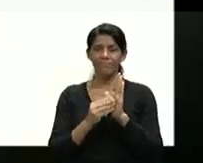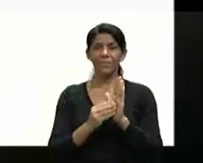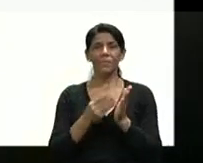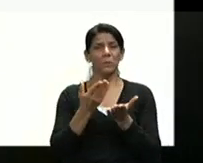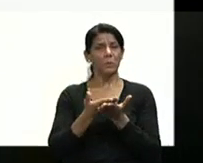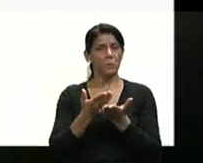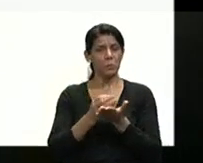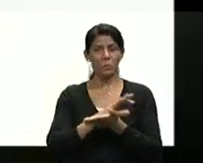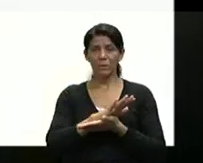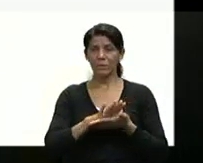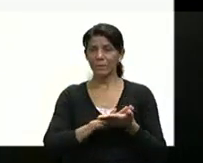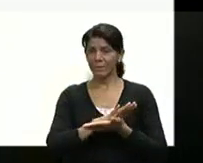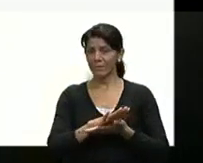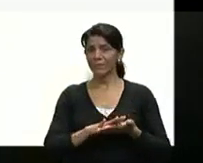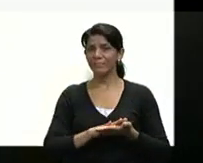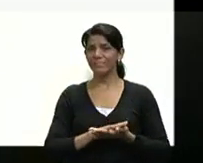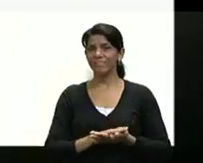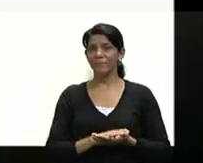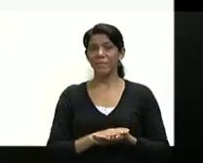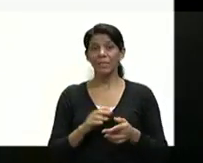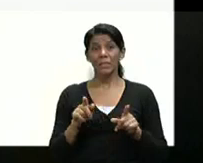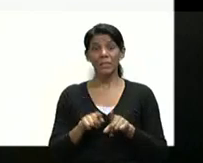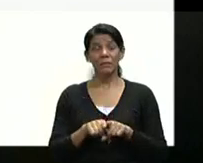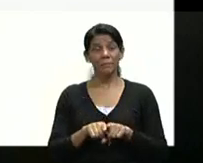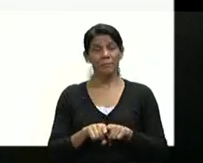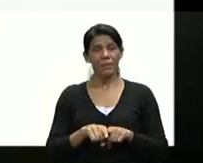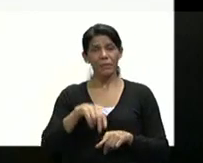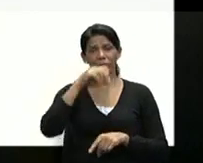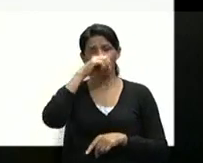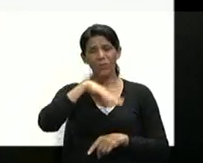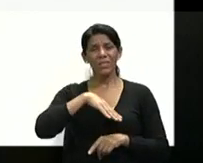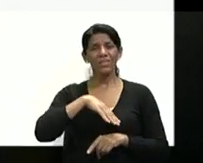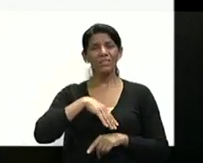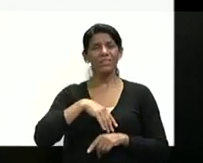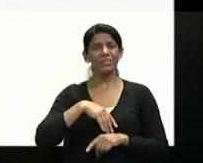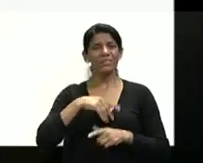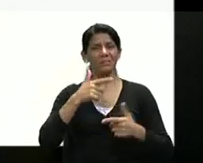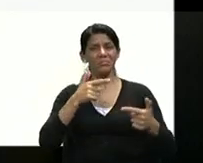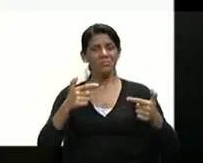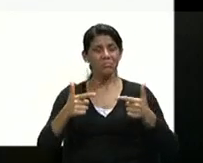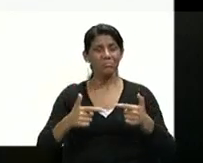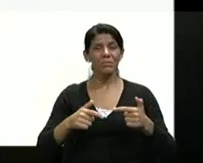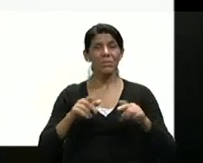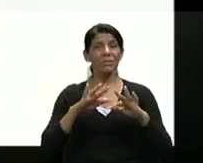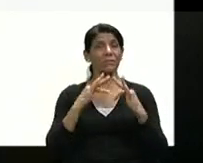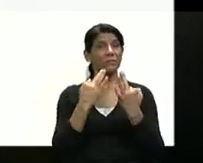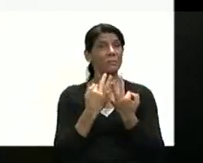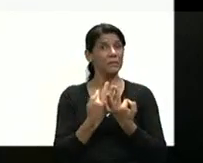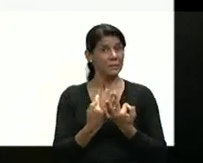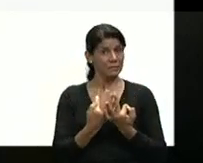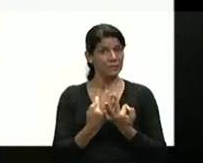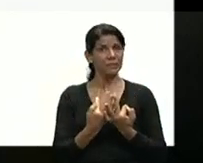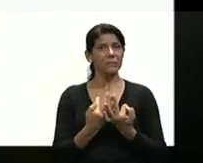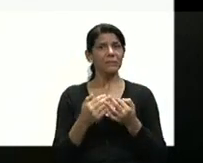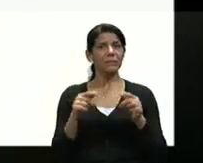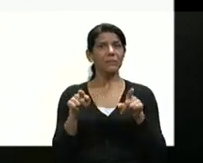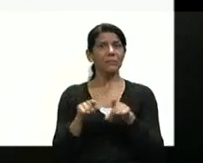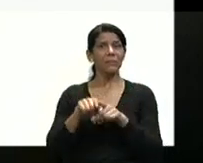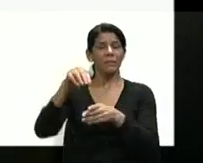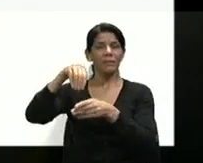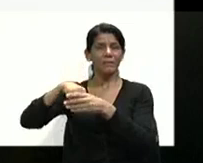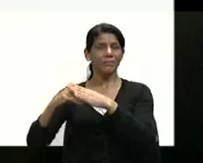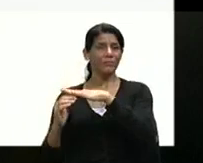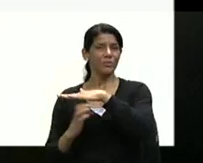estudos epidemiológicos. Os casos de violência intrafamiliar, os casos também de violência